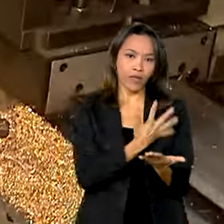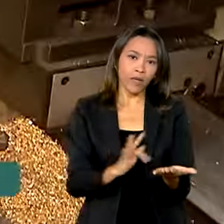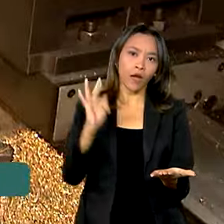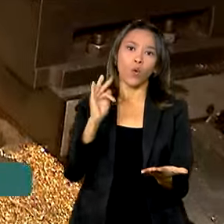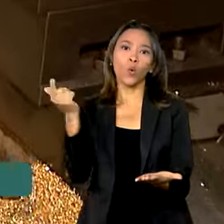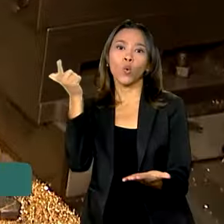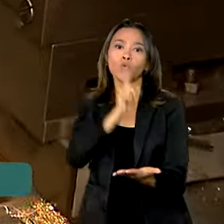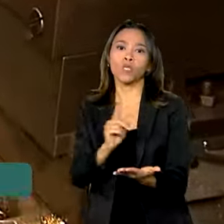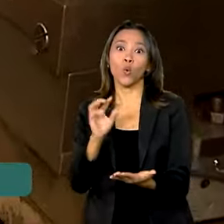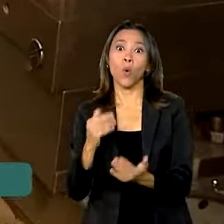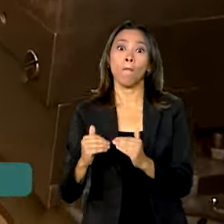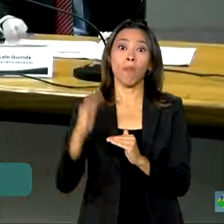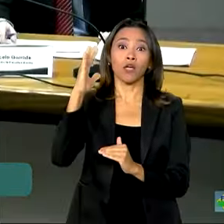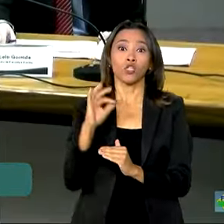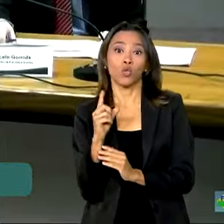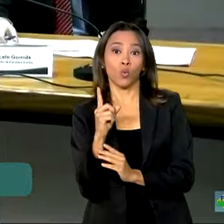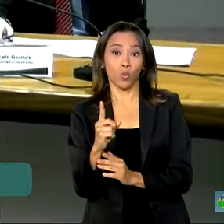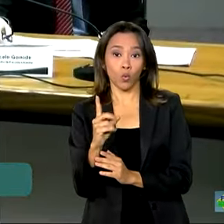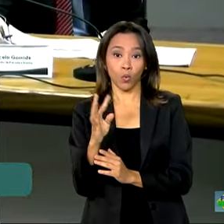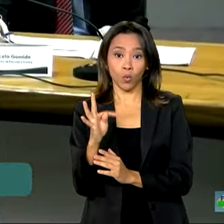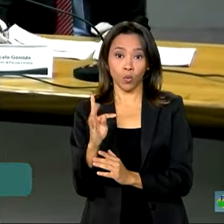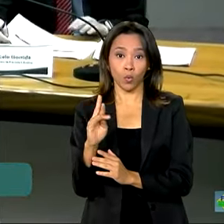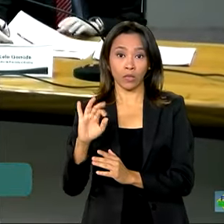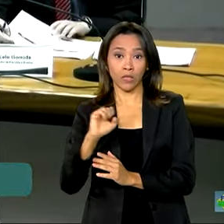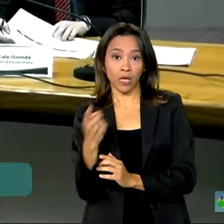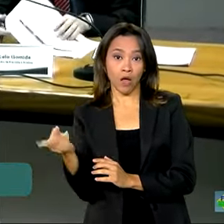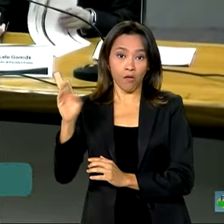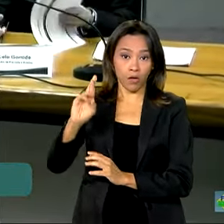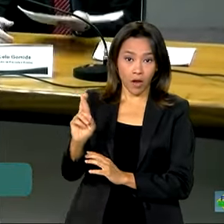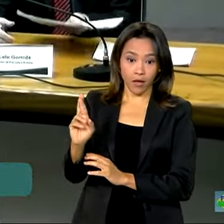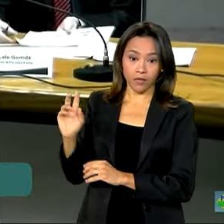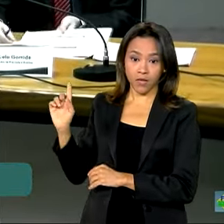ultrapassou R$1 trilhão. Os indicadores positivos